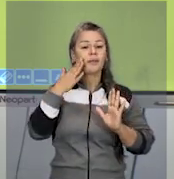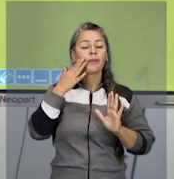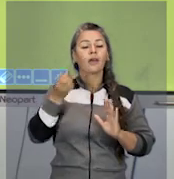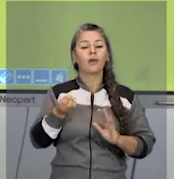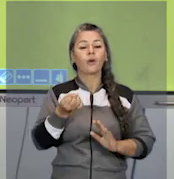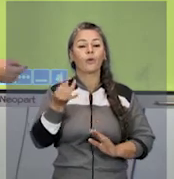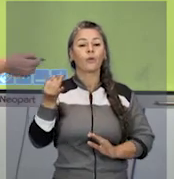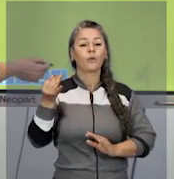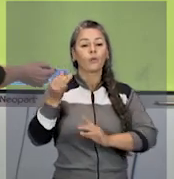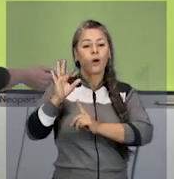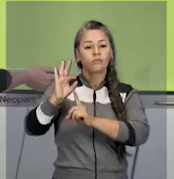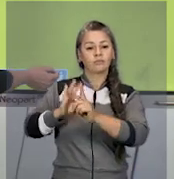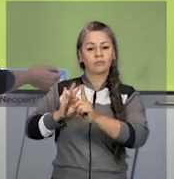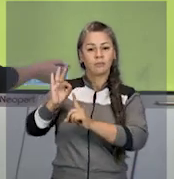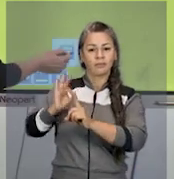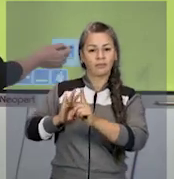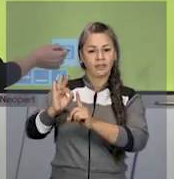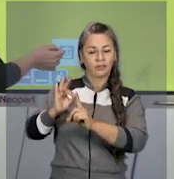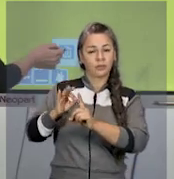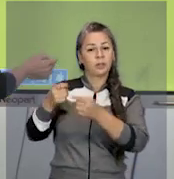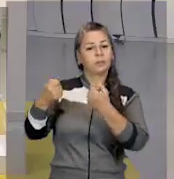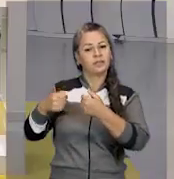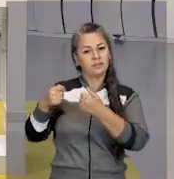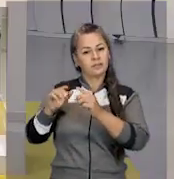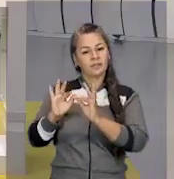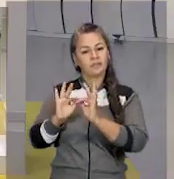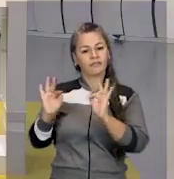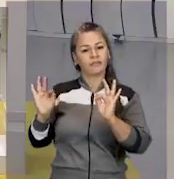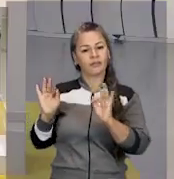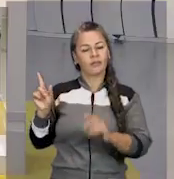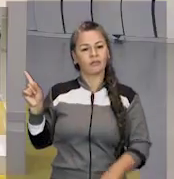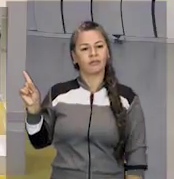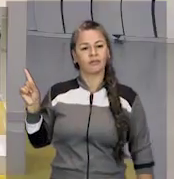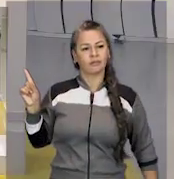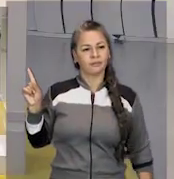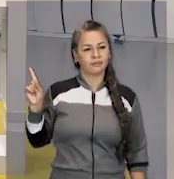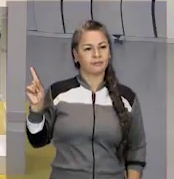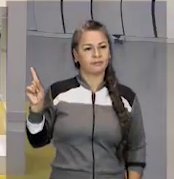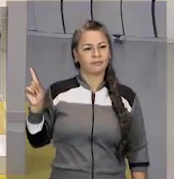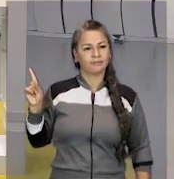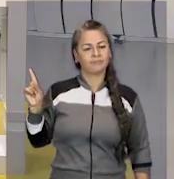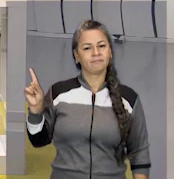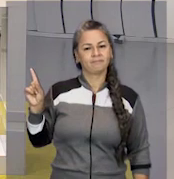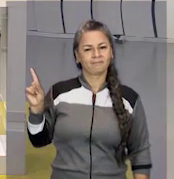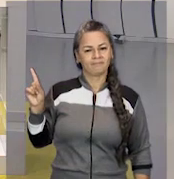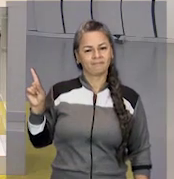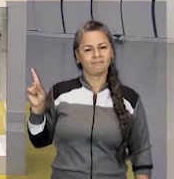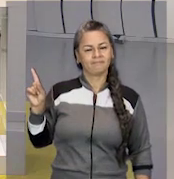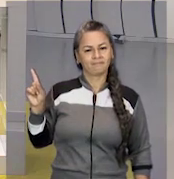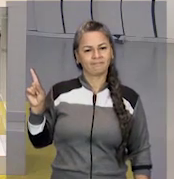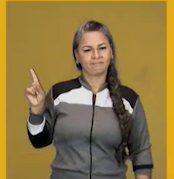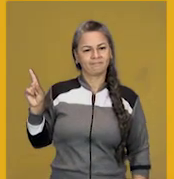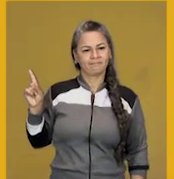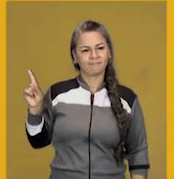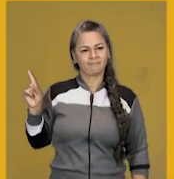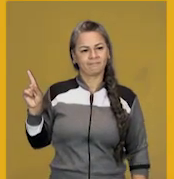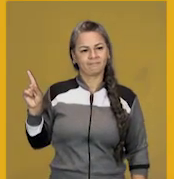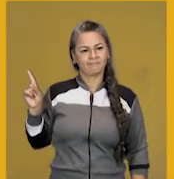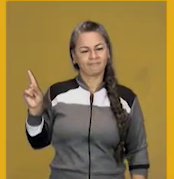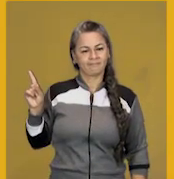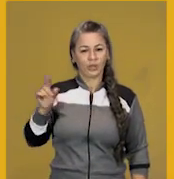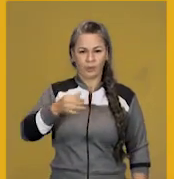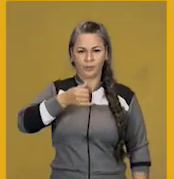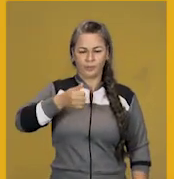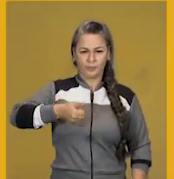Para eu fazer isso, nós vamos fazer o seguinte. A primeira coisa aqui é pegar os dados da questão. A primeira amostra